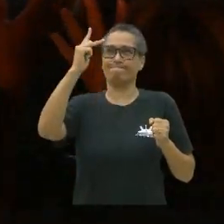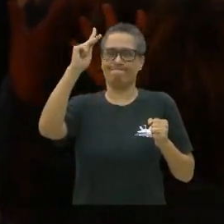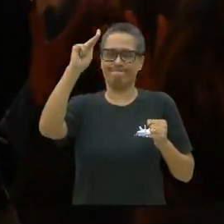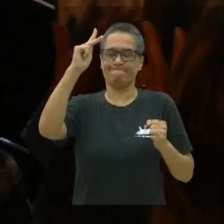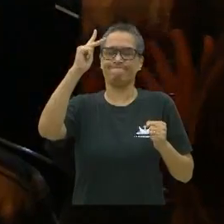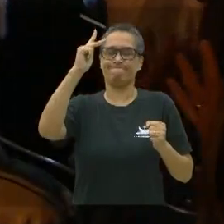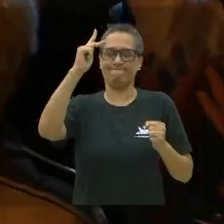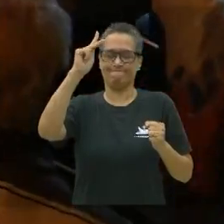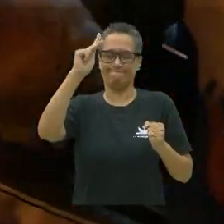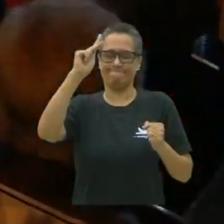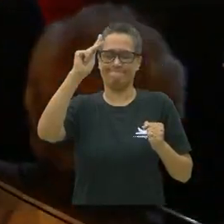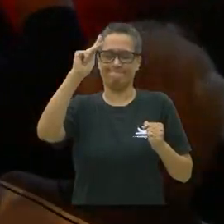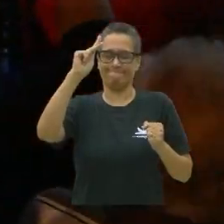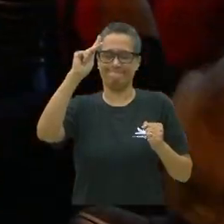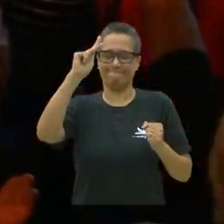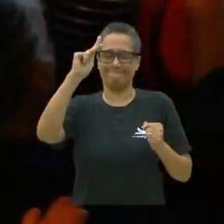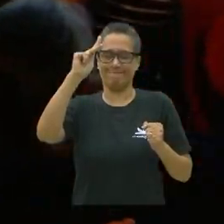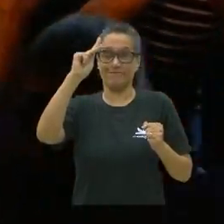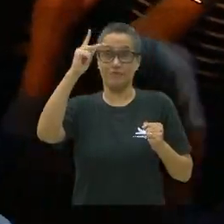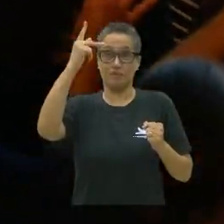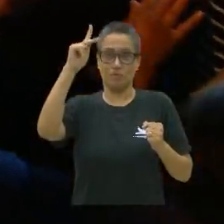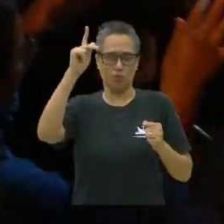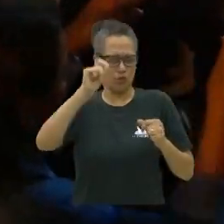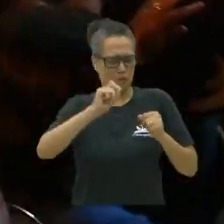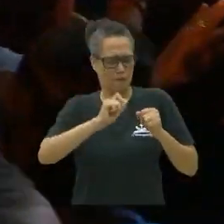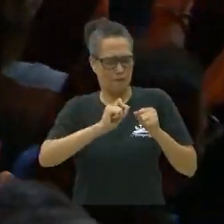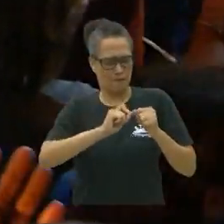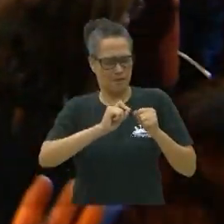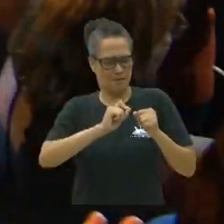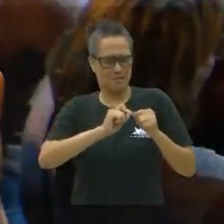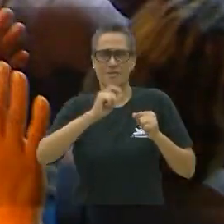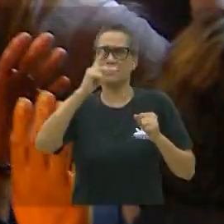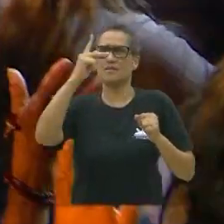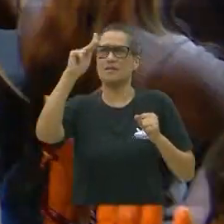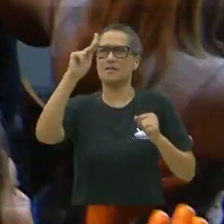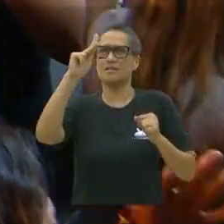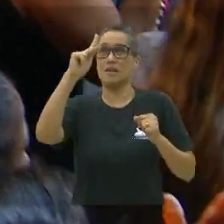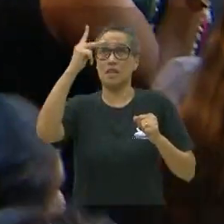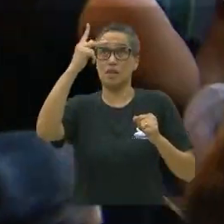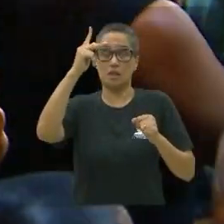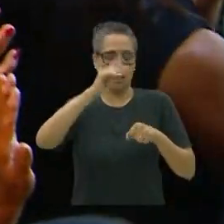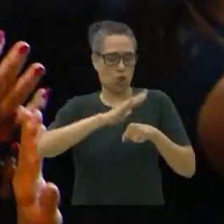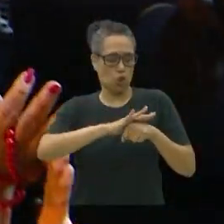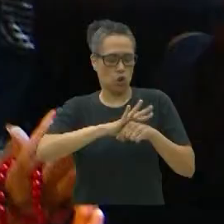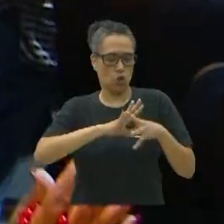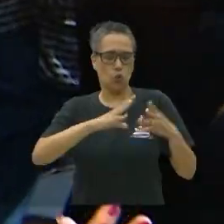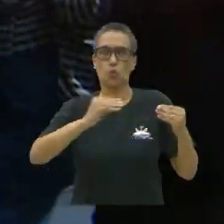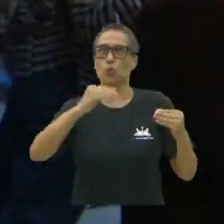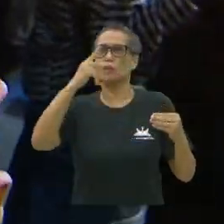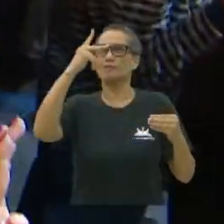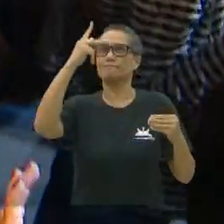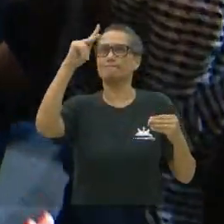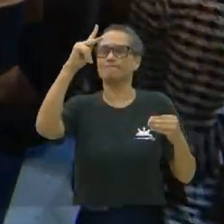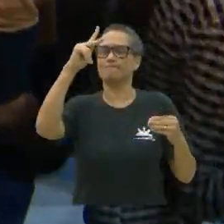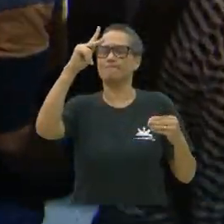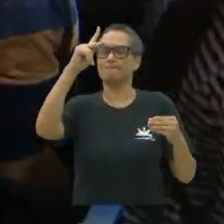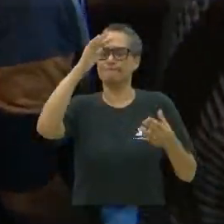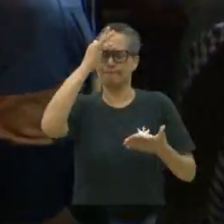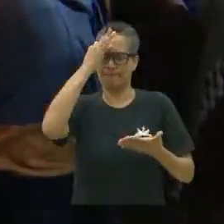teu poder, à tua ação, à tua ação, à tua cura, à tua cura, e a uma